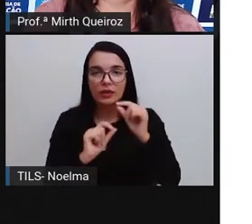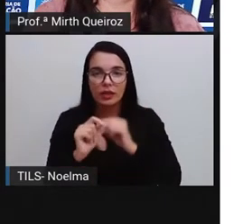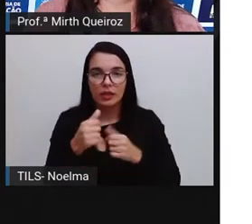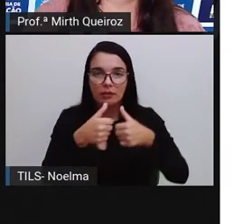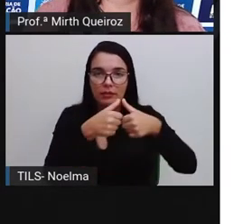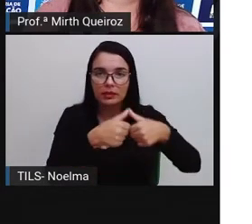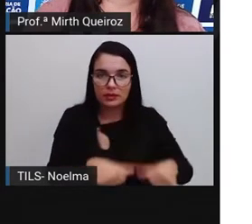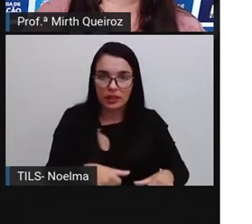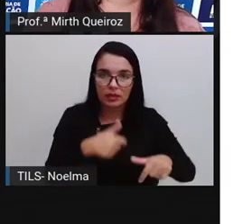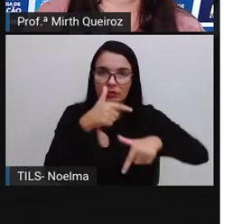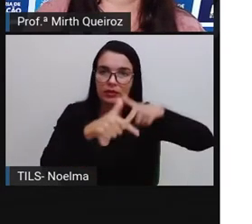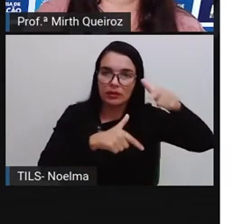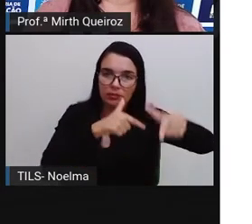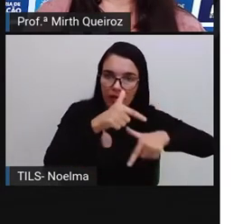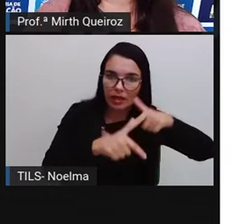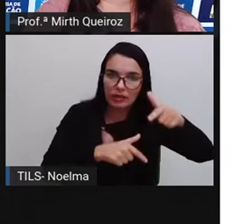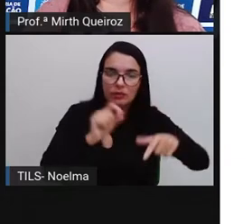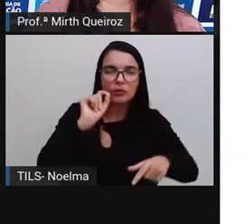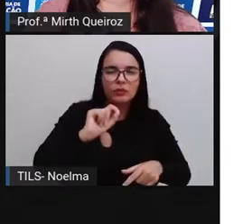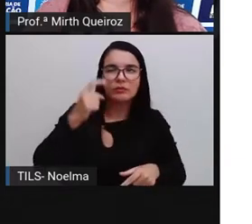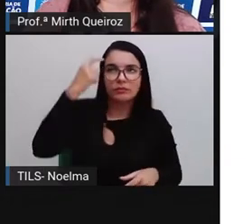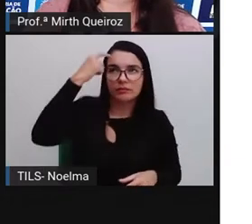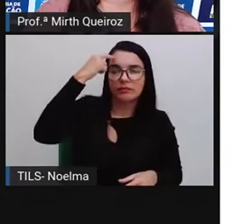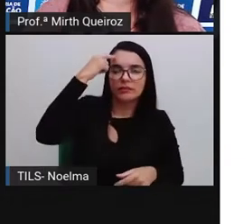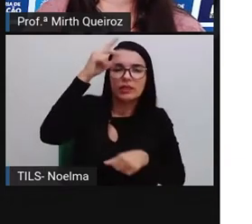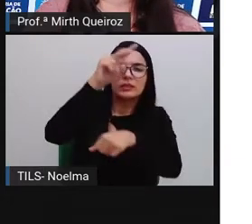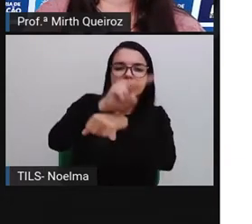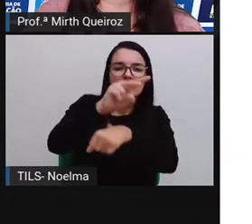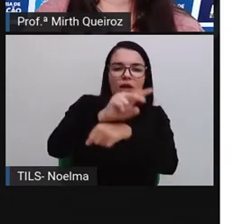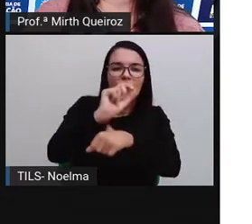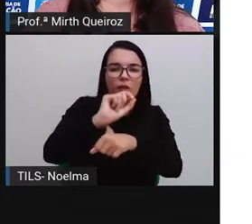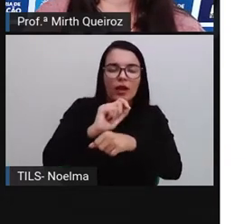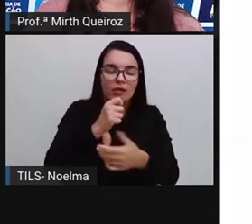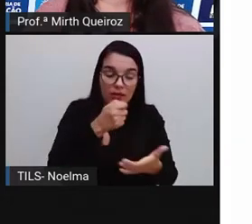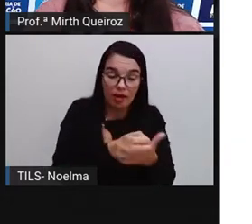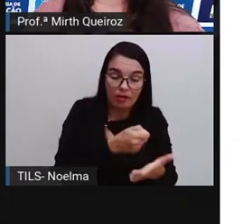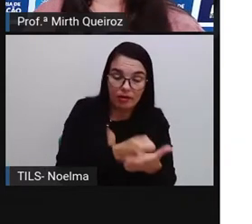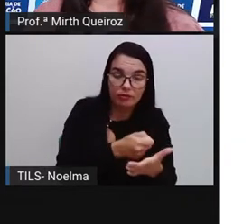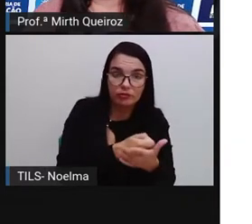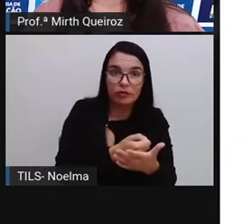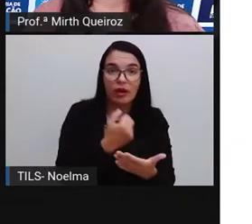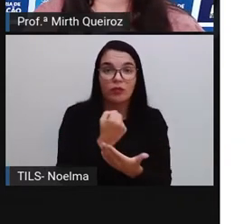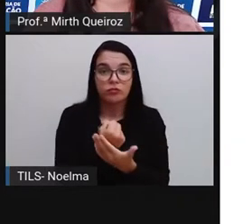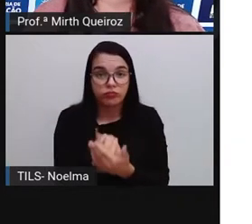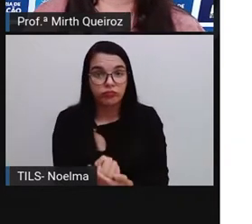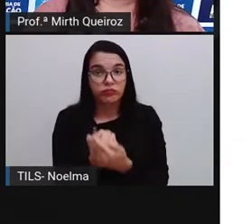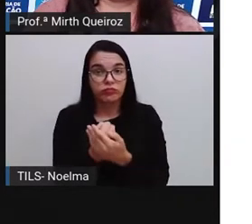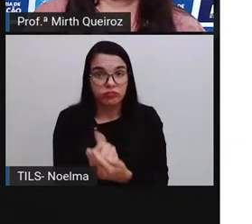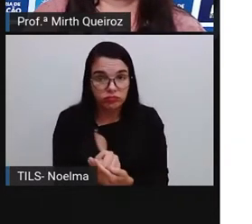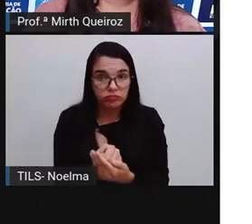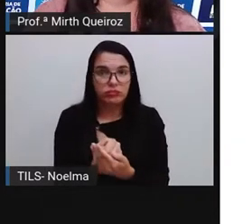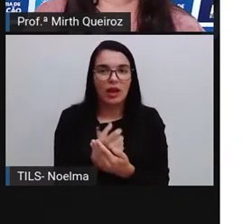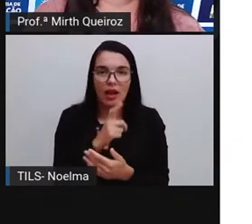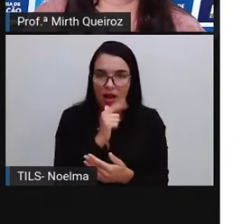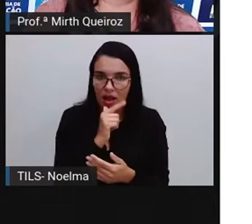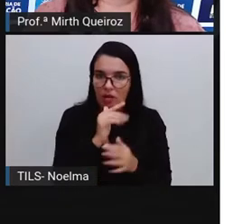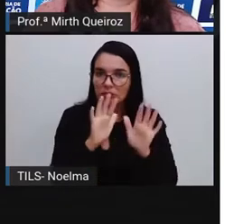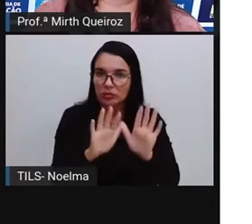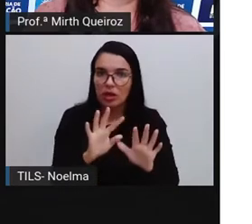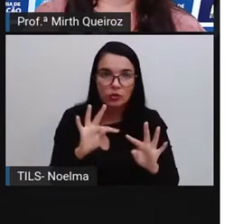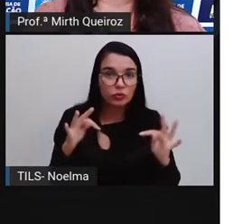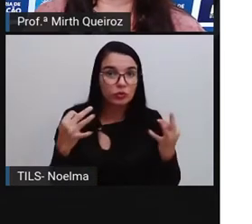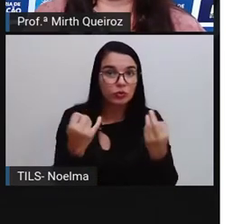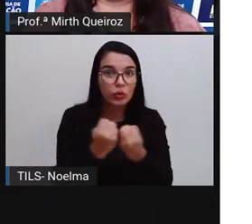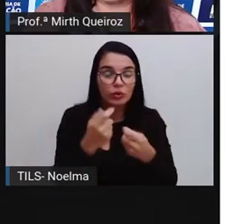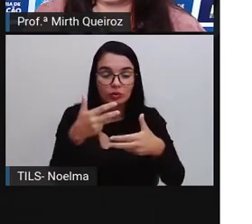ideal é manter essa atividade uma uma perspectiva que vai garantir a sustentabilidade não só dos recursos hídricos Mas também de todos os